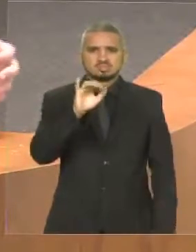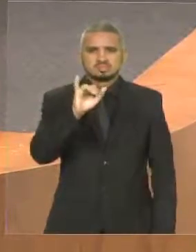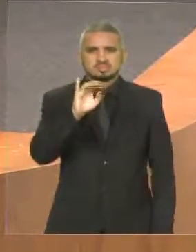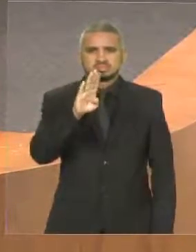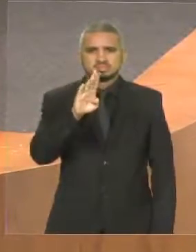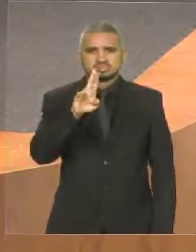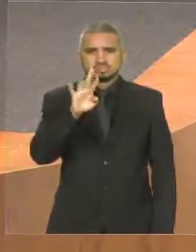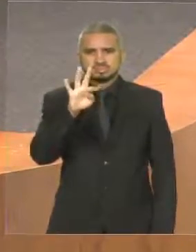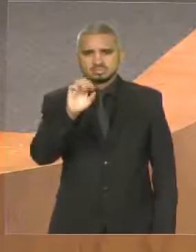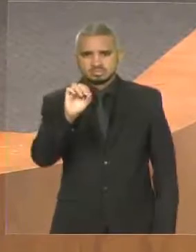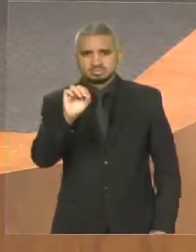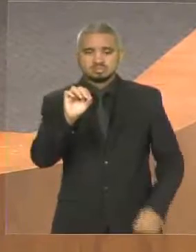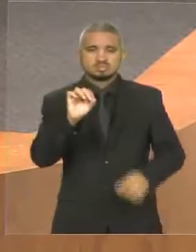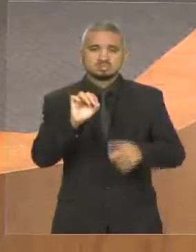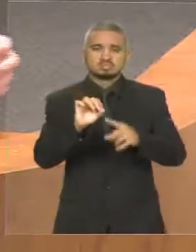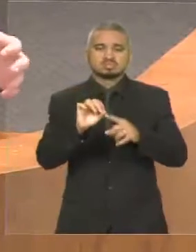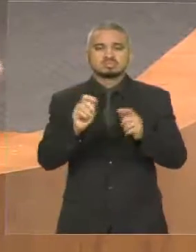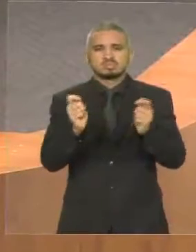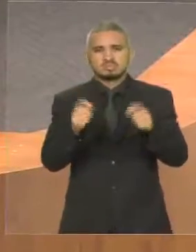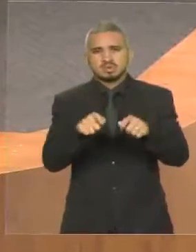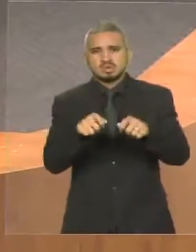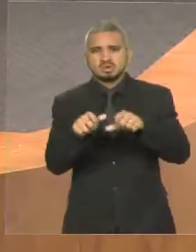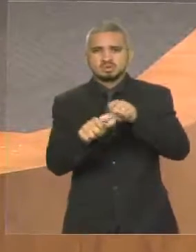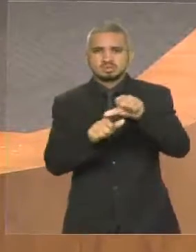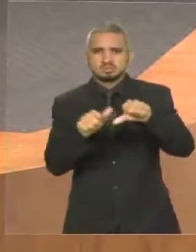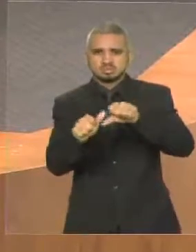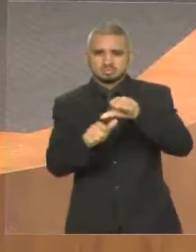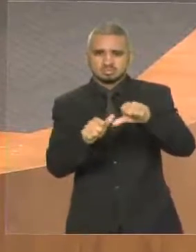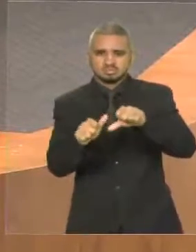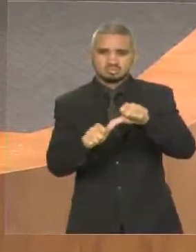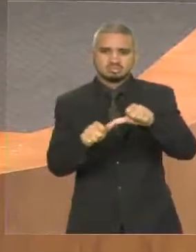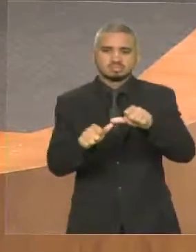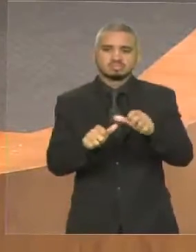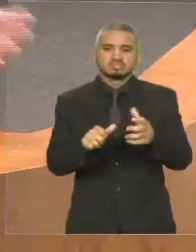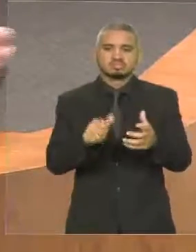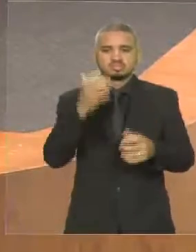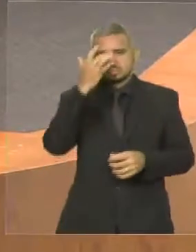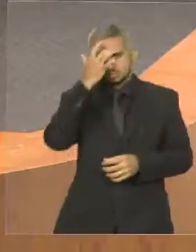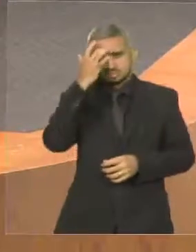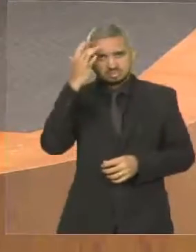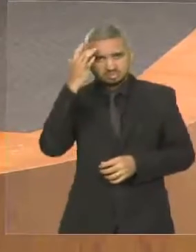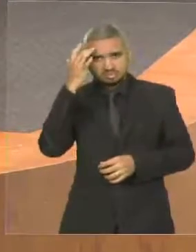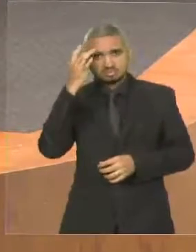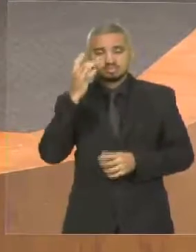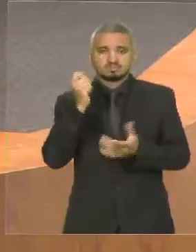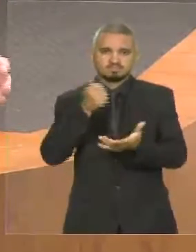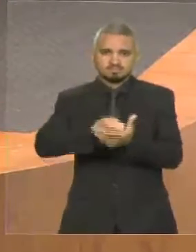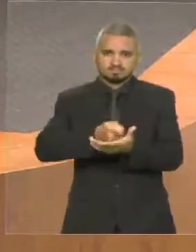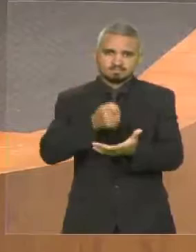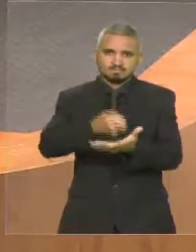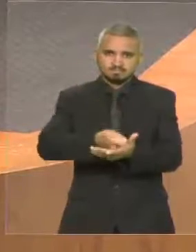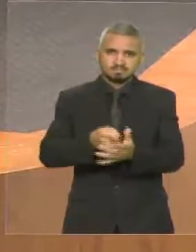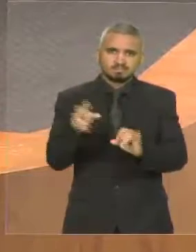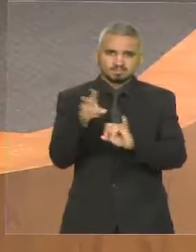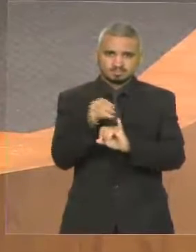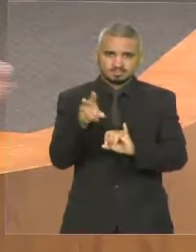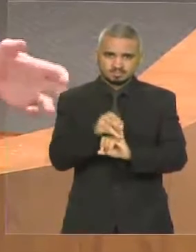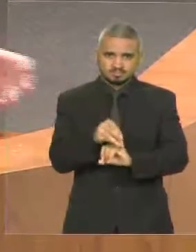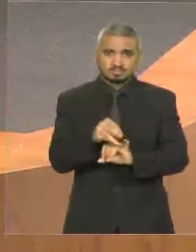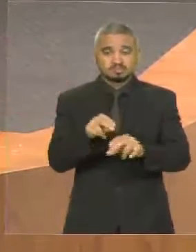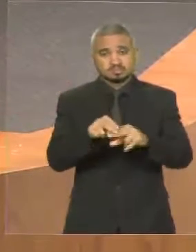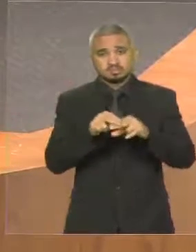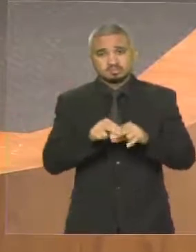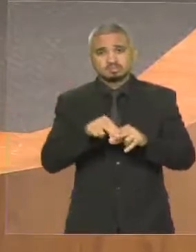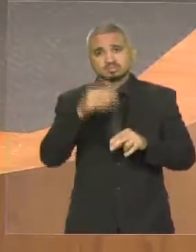você troca de posição aquele que vai antecipar aquele tributo. E, nesse caso, será o